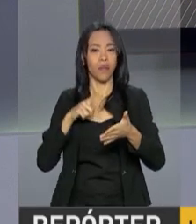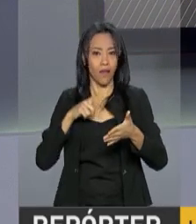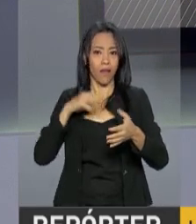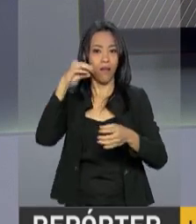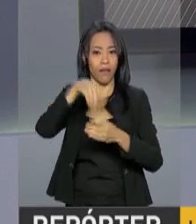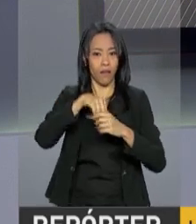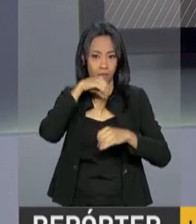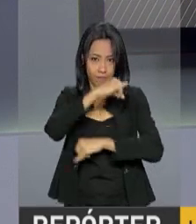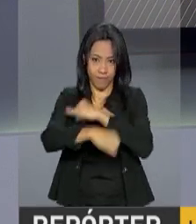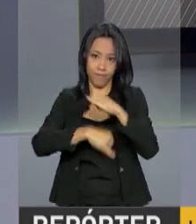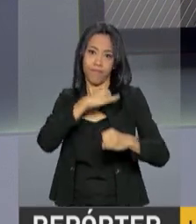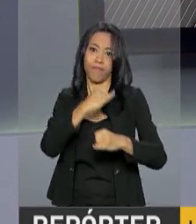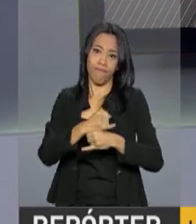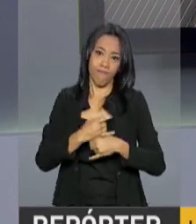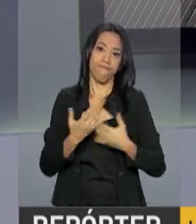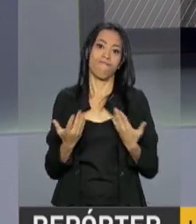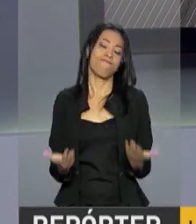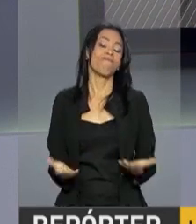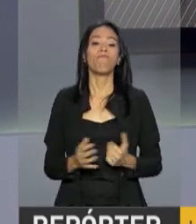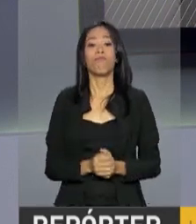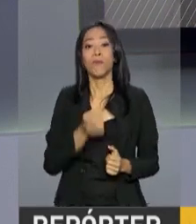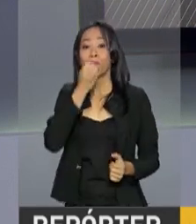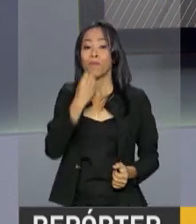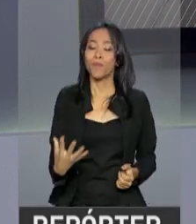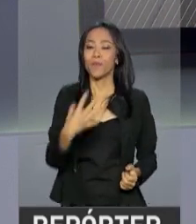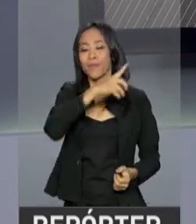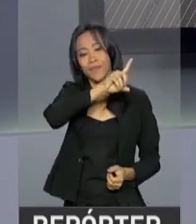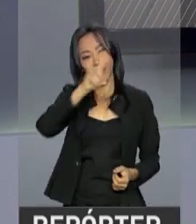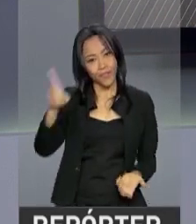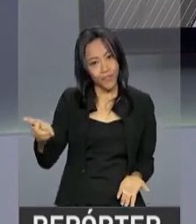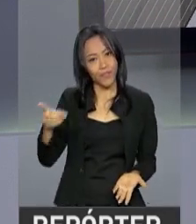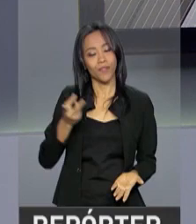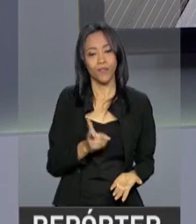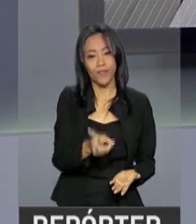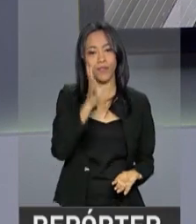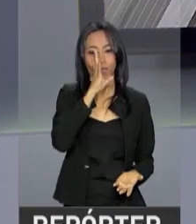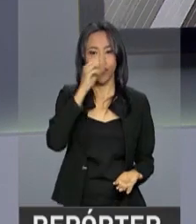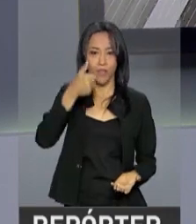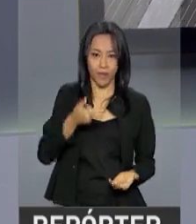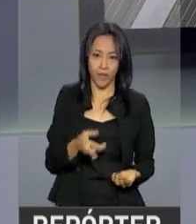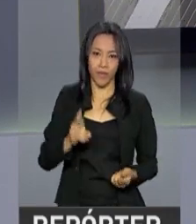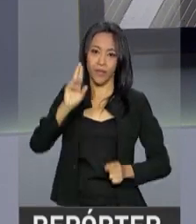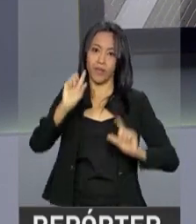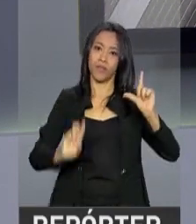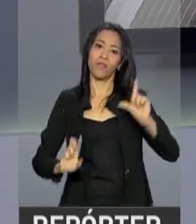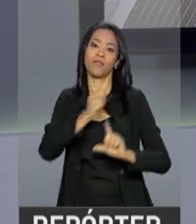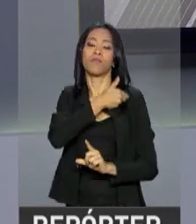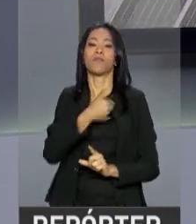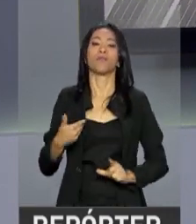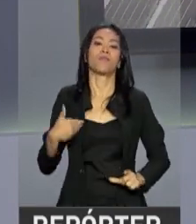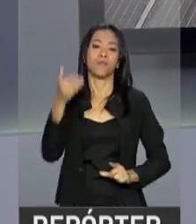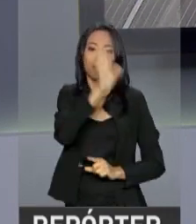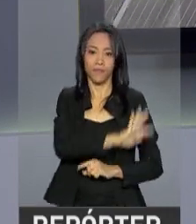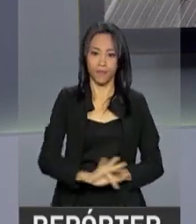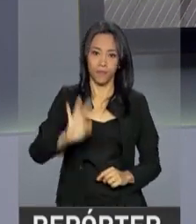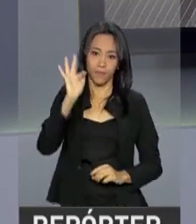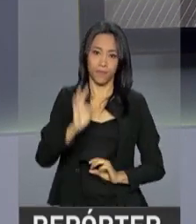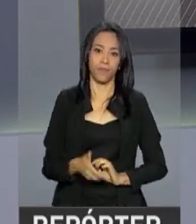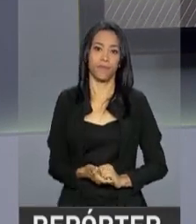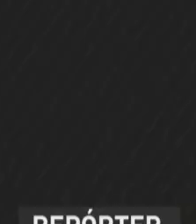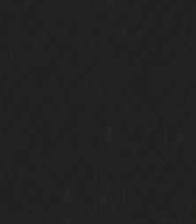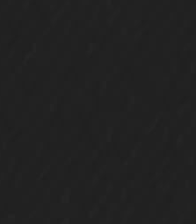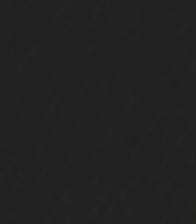está na página da nbr na internet um bom dia pra você e continue com a gente aqui na nbr a tv do governo federal